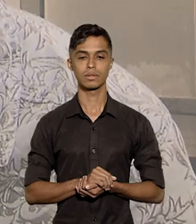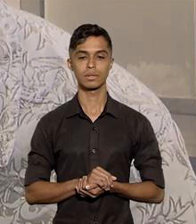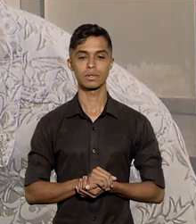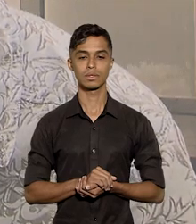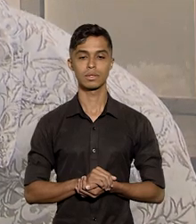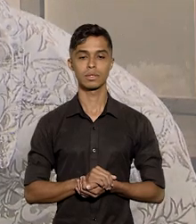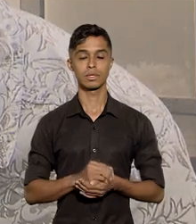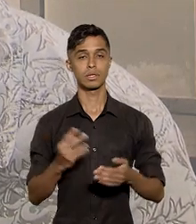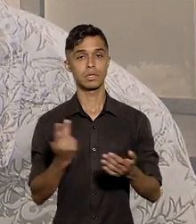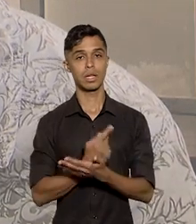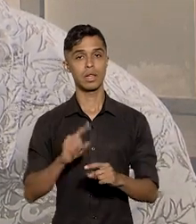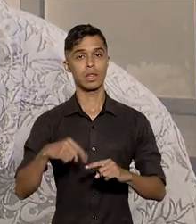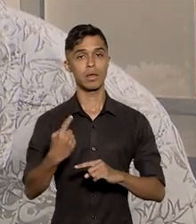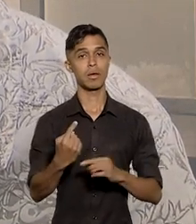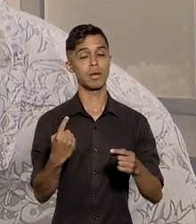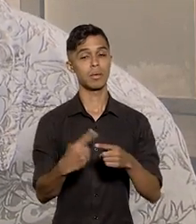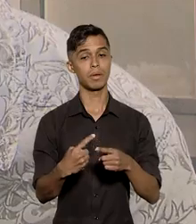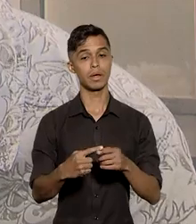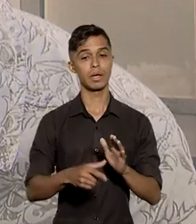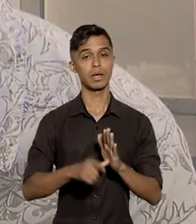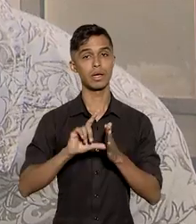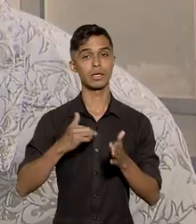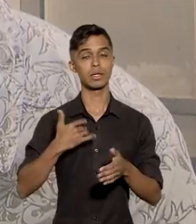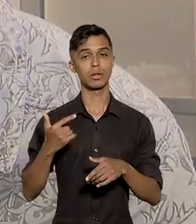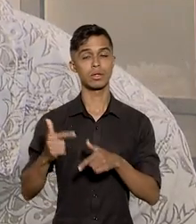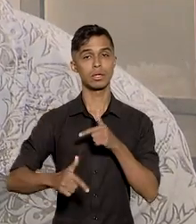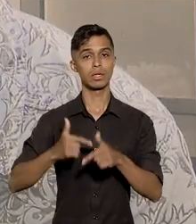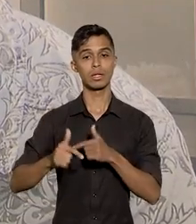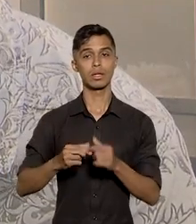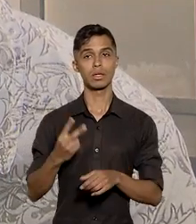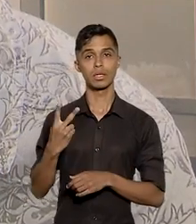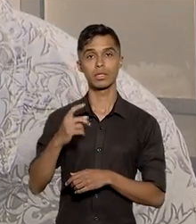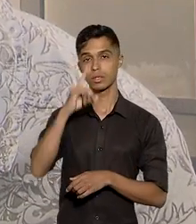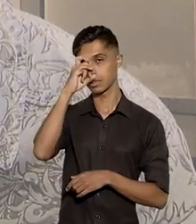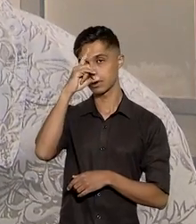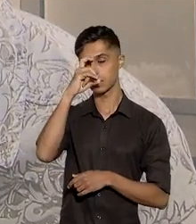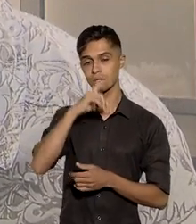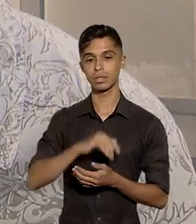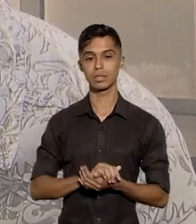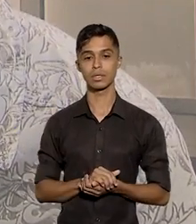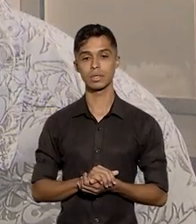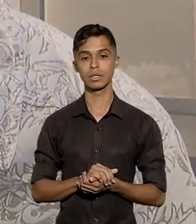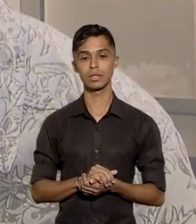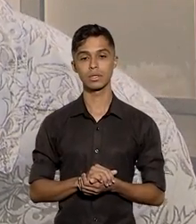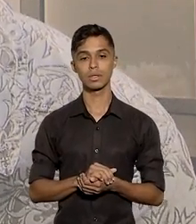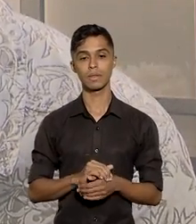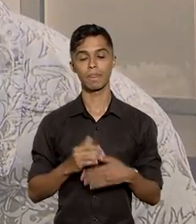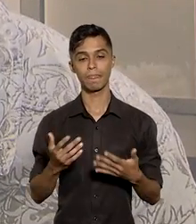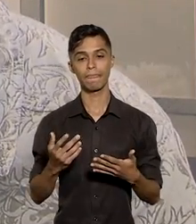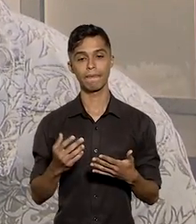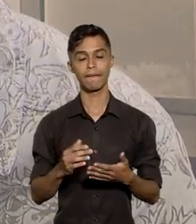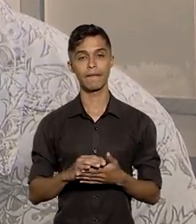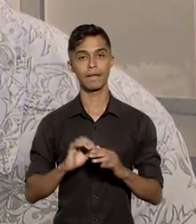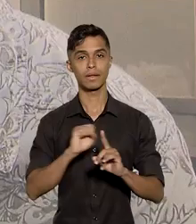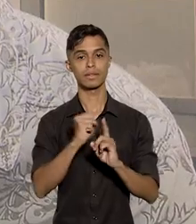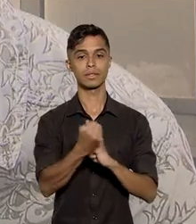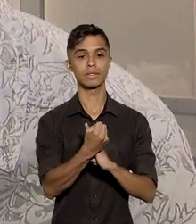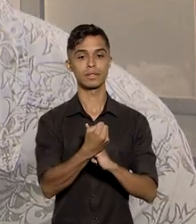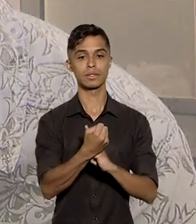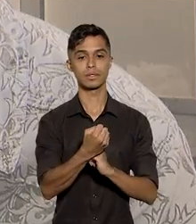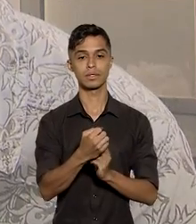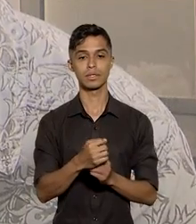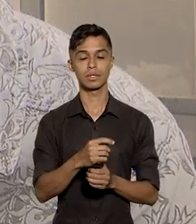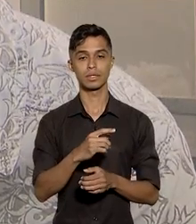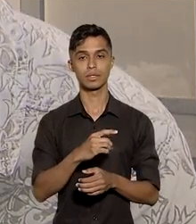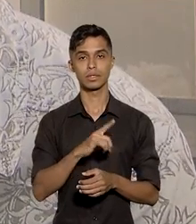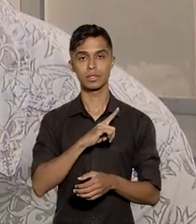Foi depois, porque antes eu trabalhava em dois hospitais e aí a sociedade